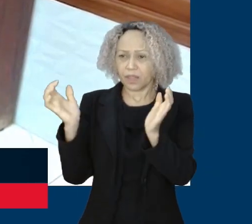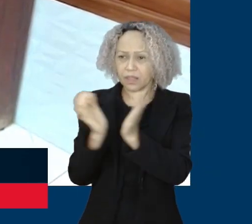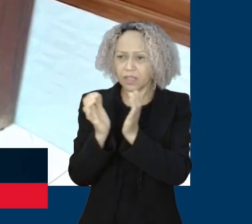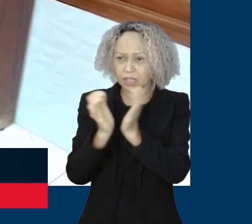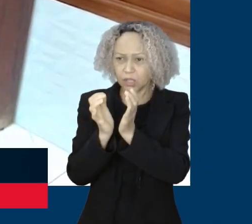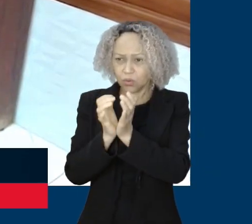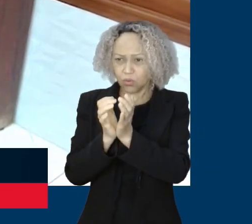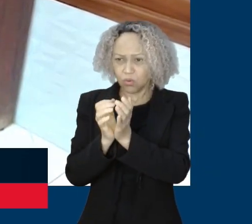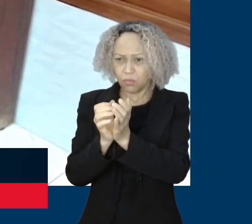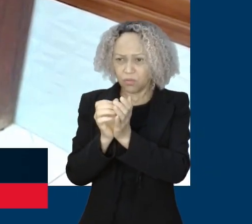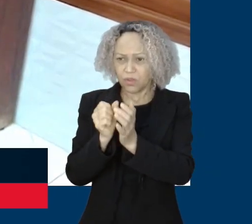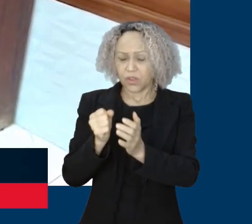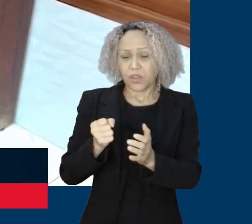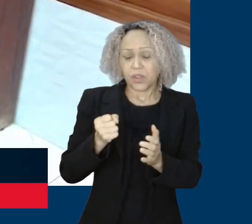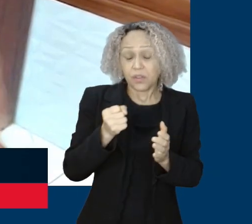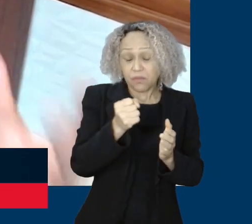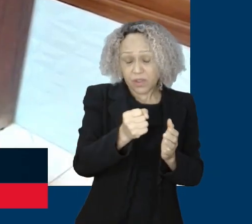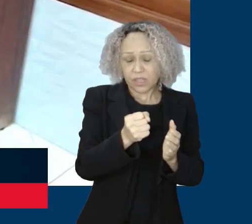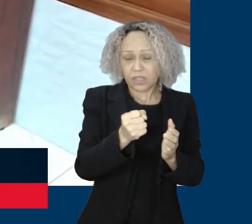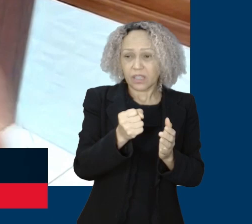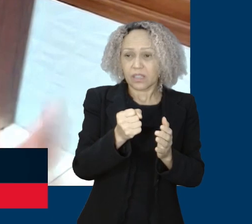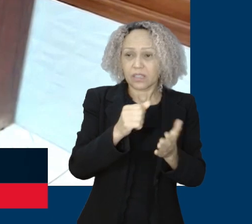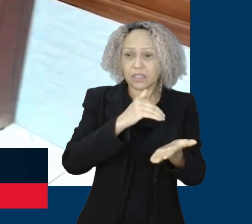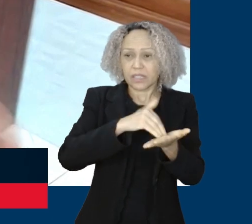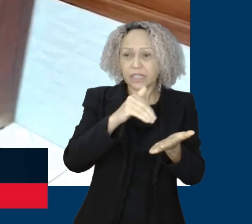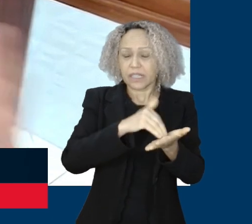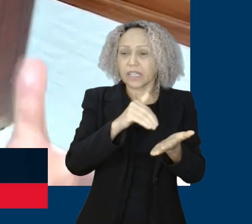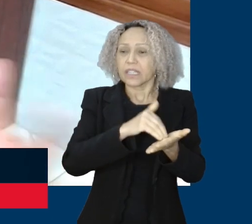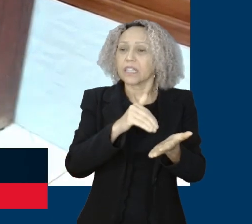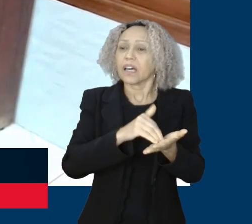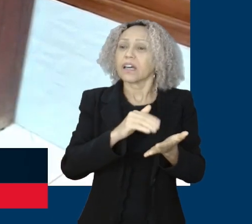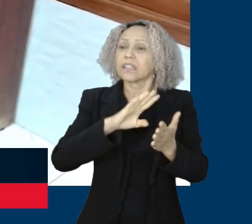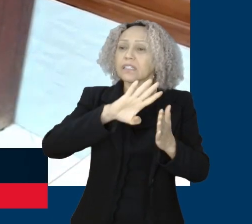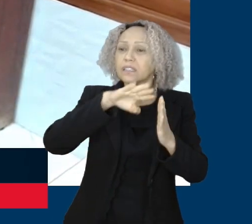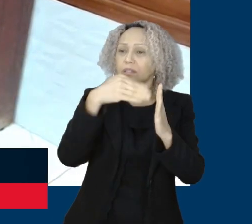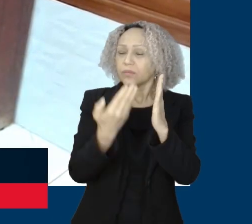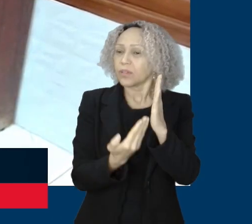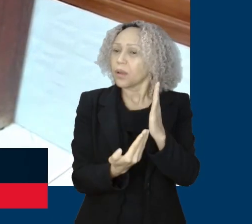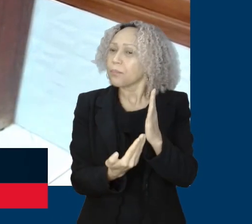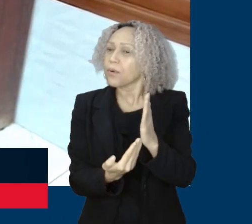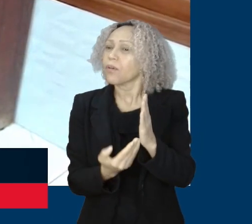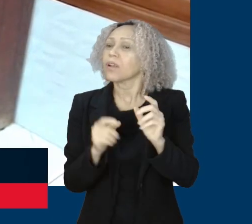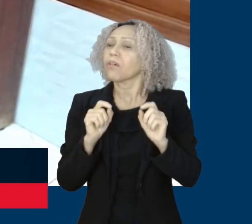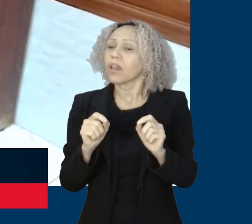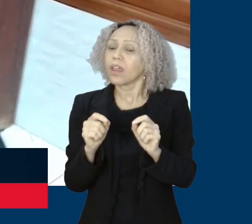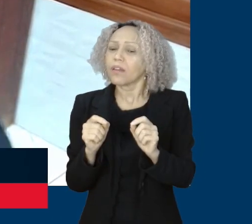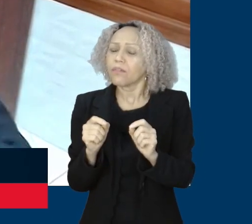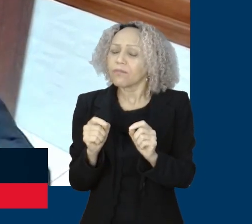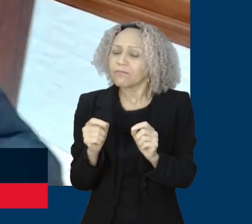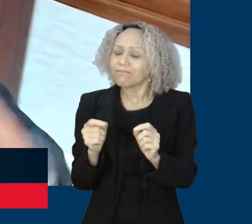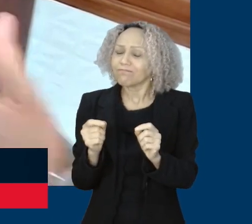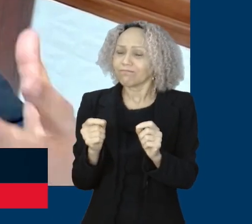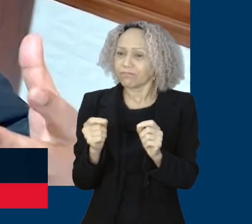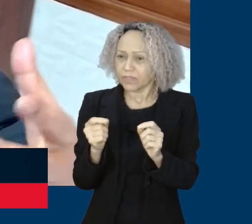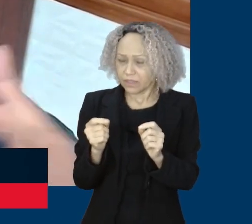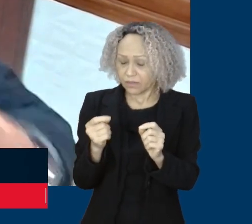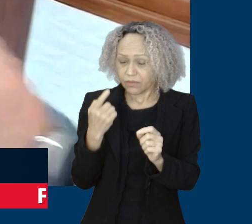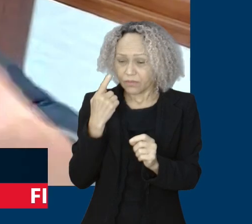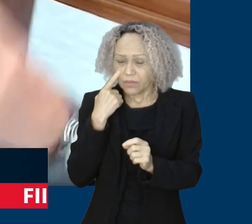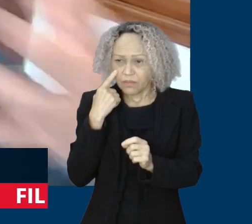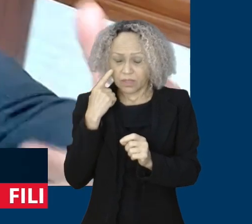Secretaria Nacional de Política para Quilombolas também passa a ver tudo isso e ver como colabora. Então, além de